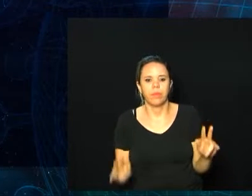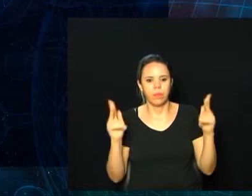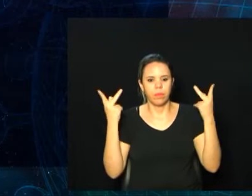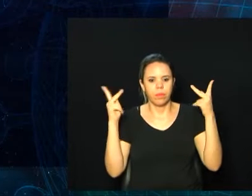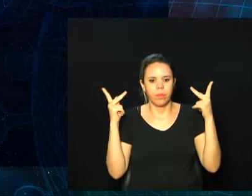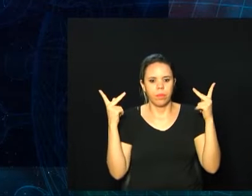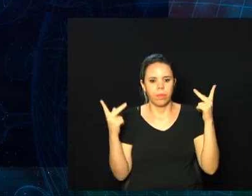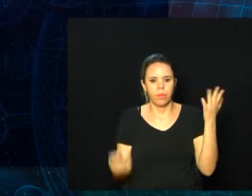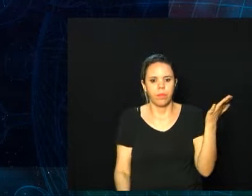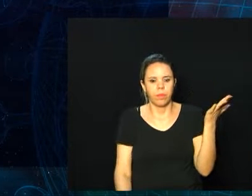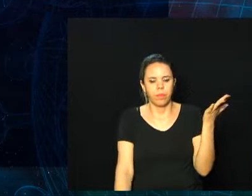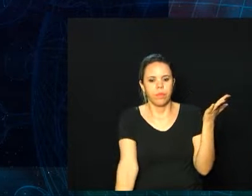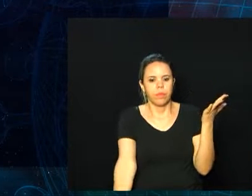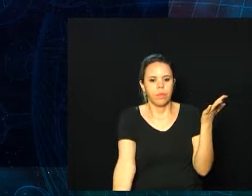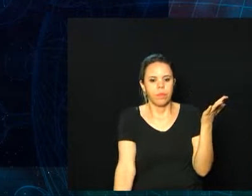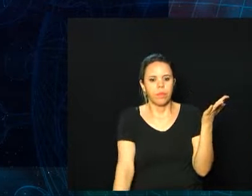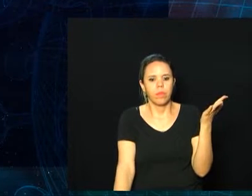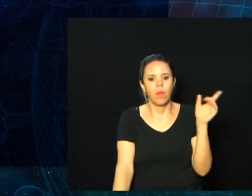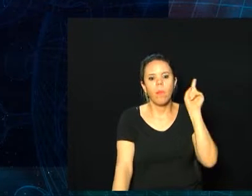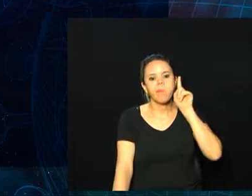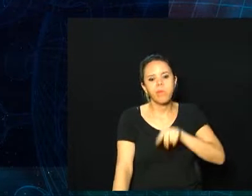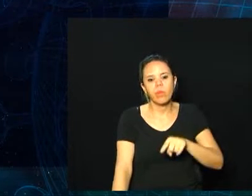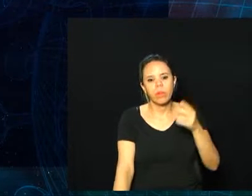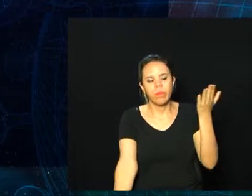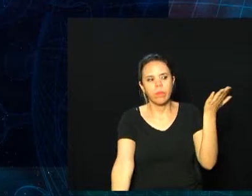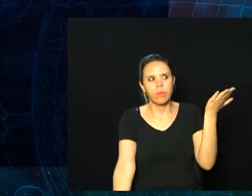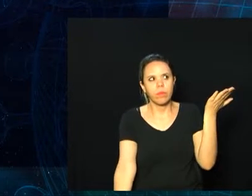31.812, Hortolândia, 29.125, Americana,